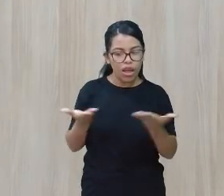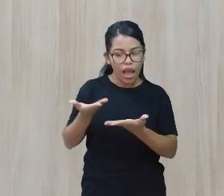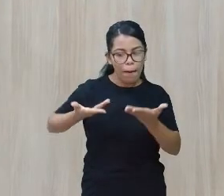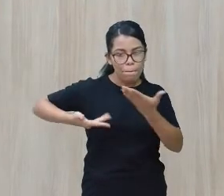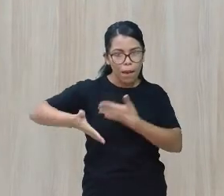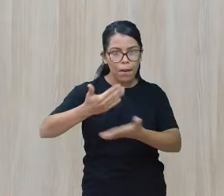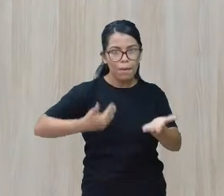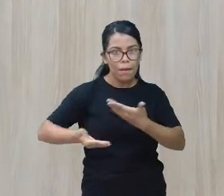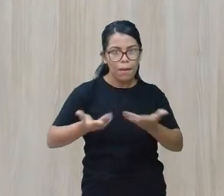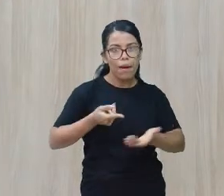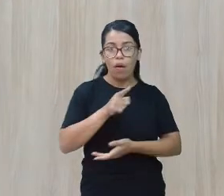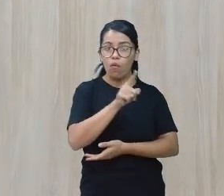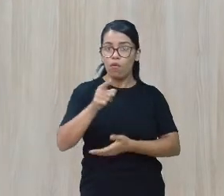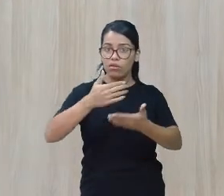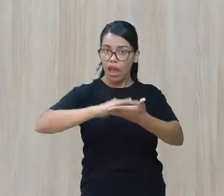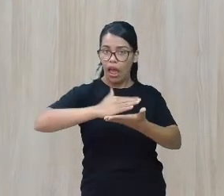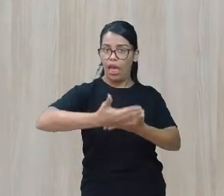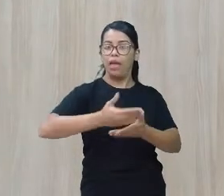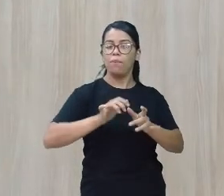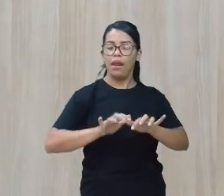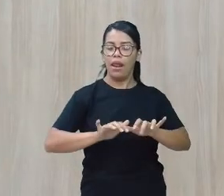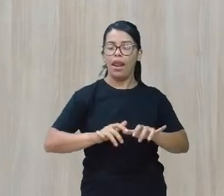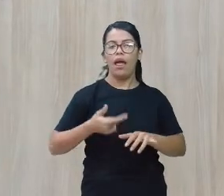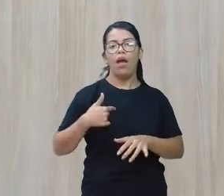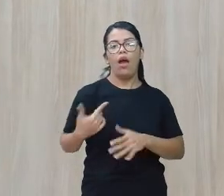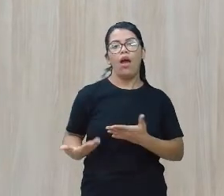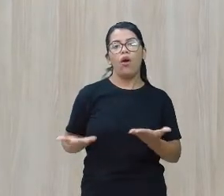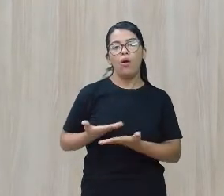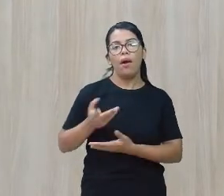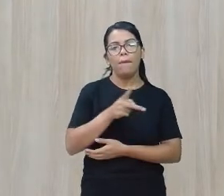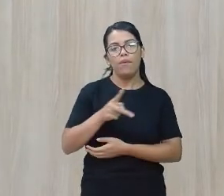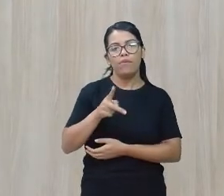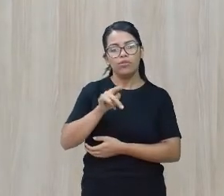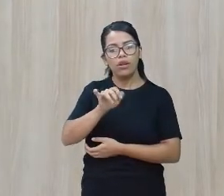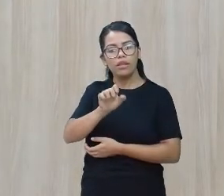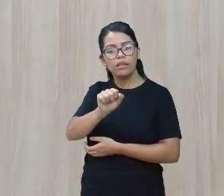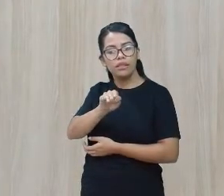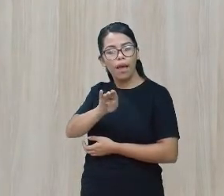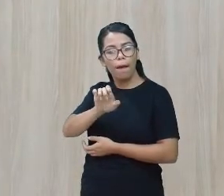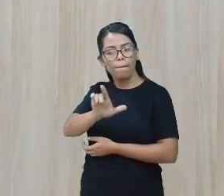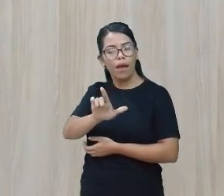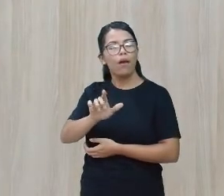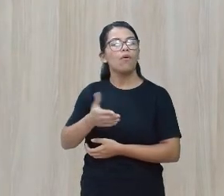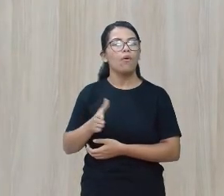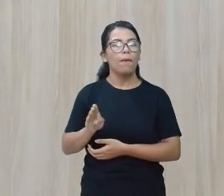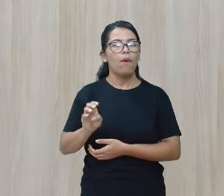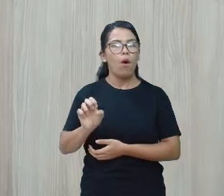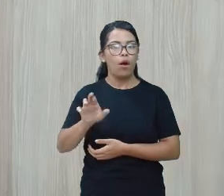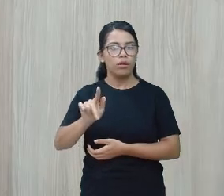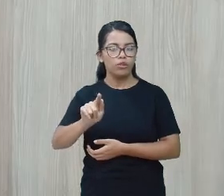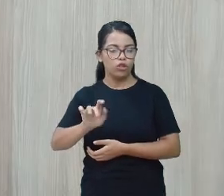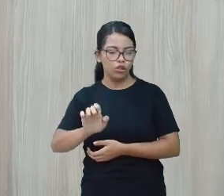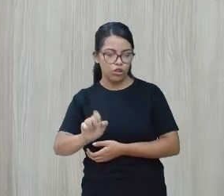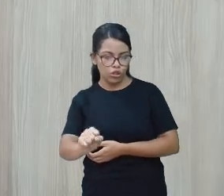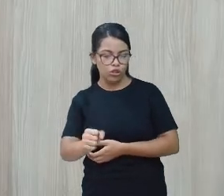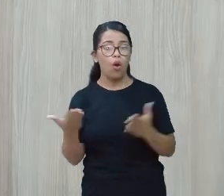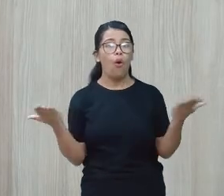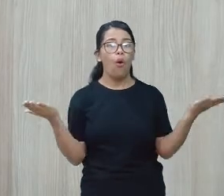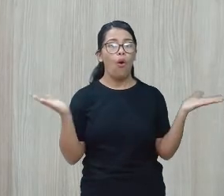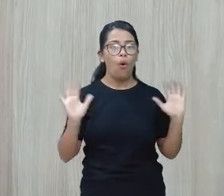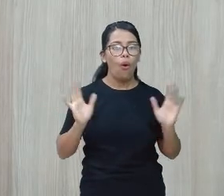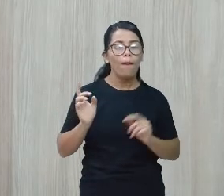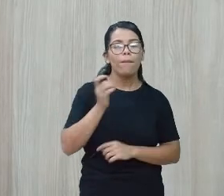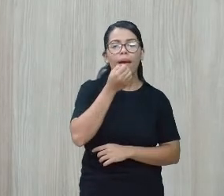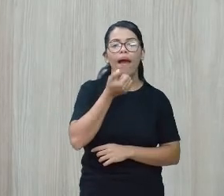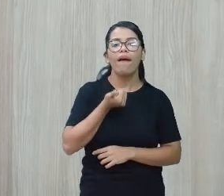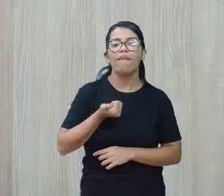vocês no chat. Vou trazer para vocês a professora Isabel Borges. Fala aí, professora. Olá, pessoal. Bem-vindos a